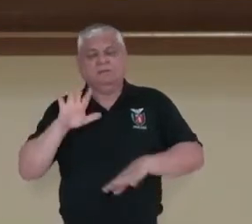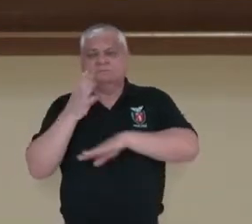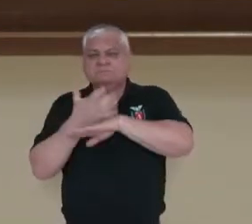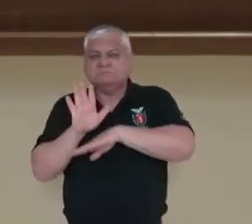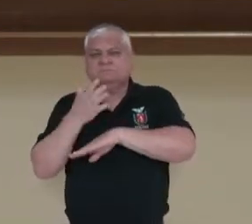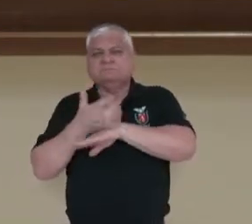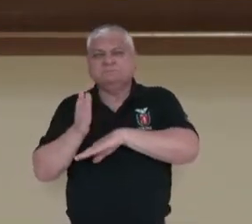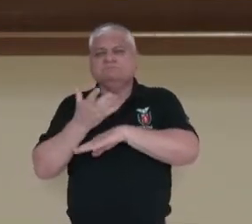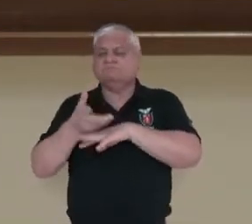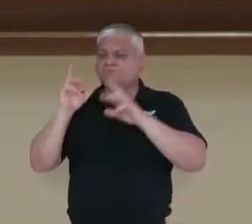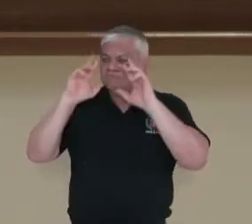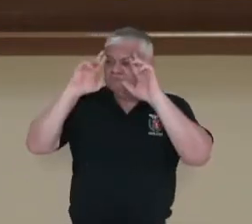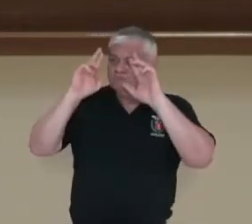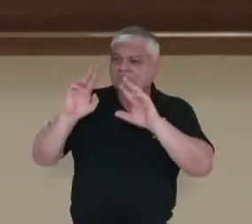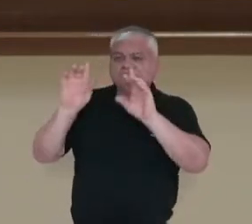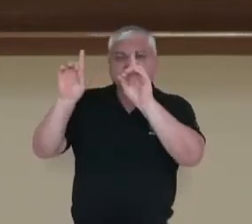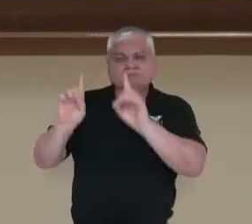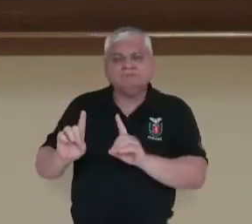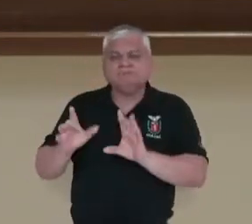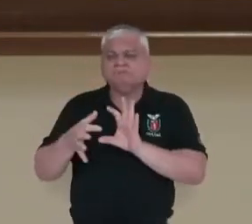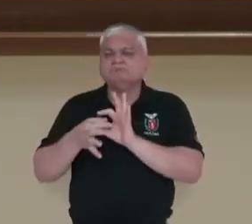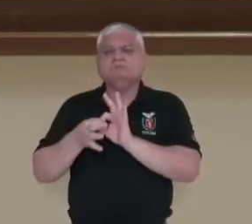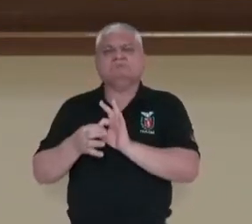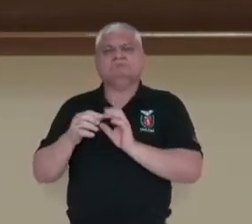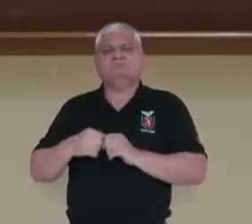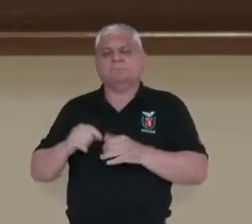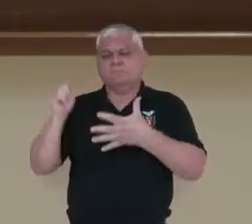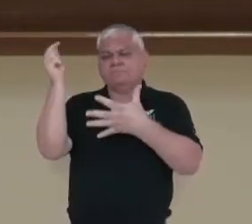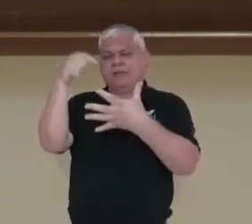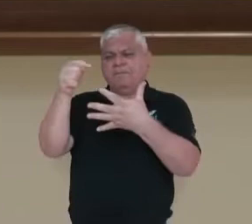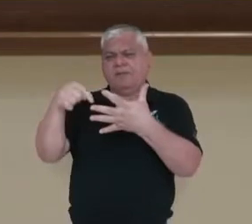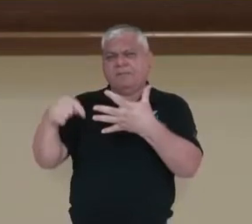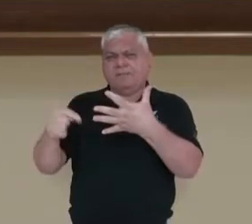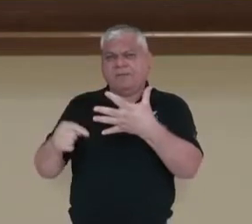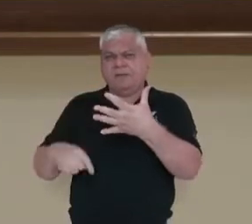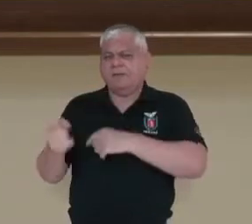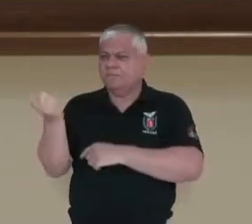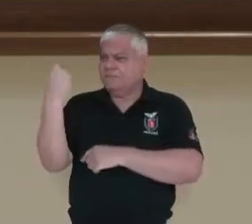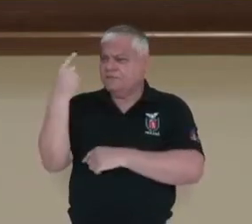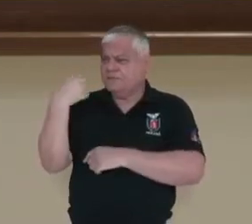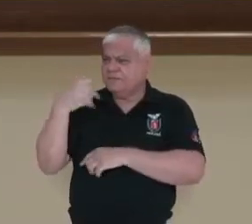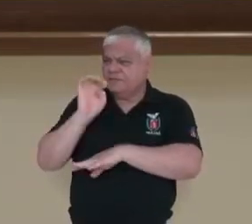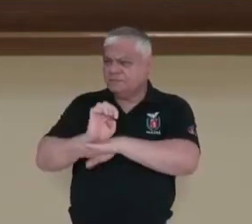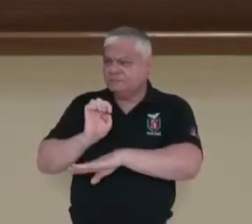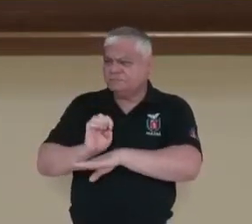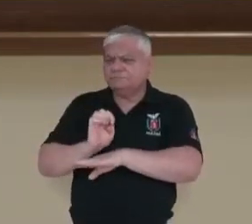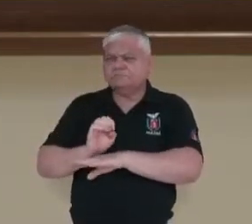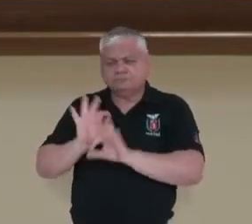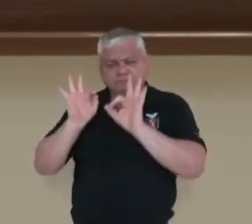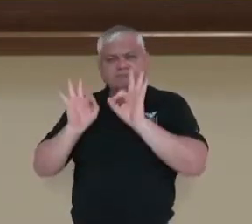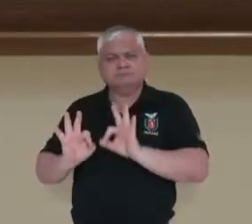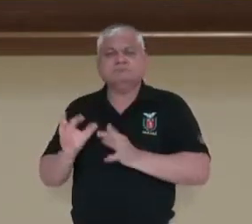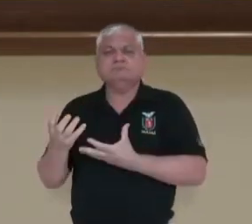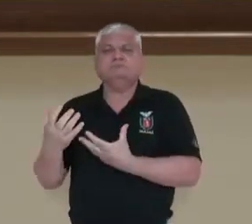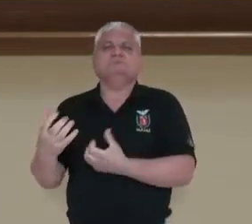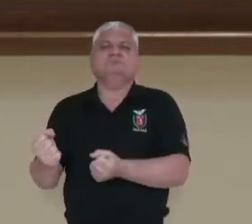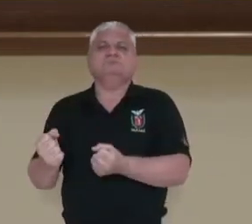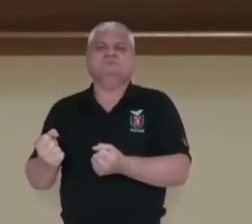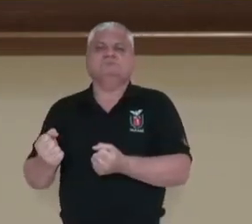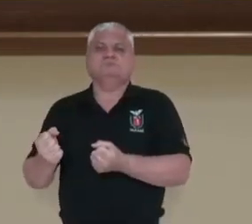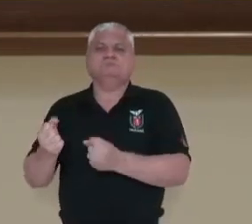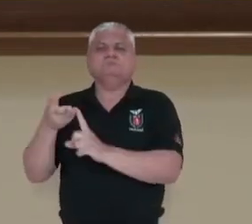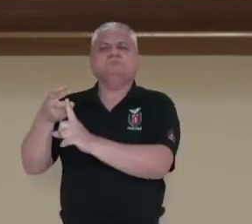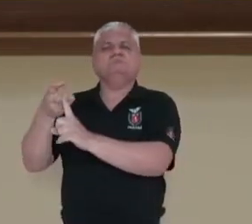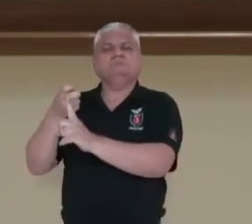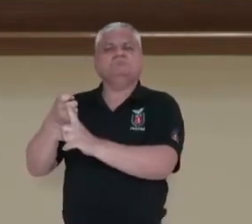exercício, cumprindo os papéis do Estado em relação aos seus deveres e reconhecendo e indo